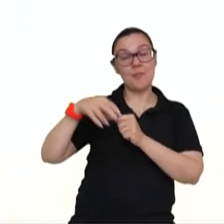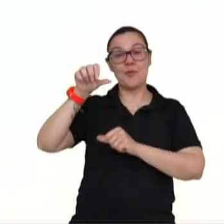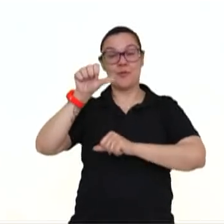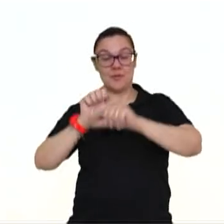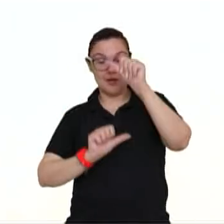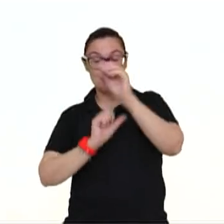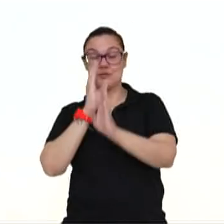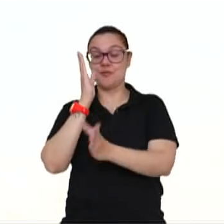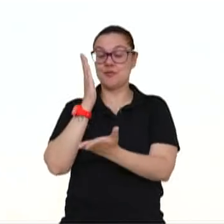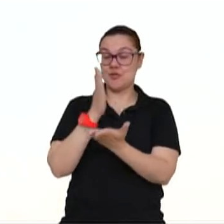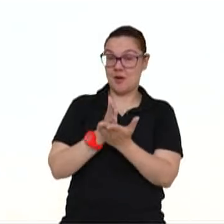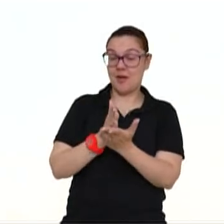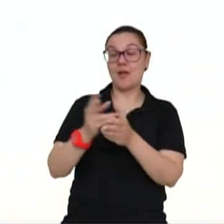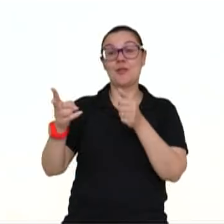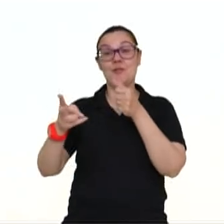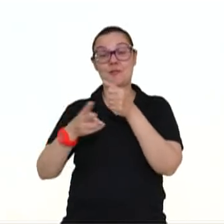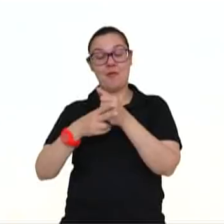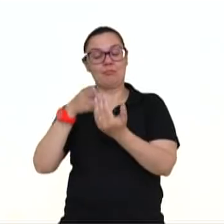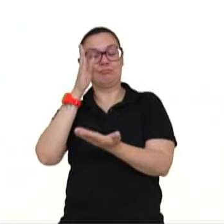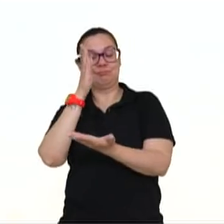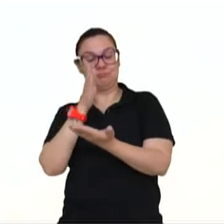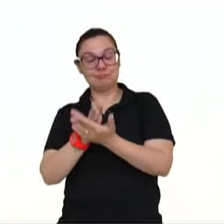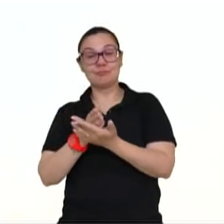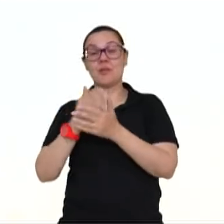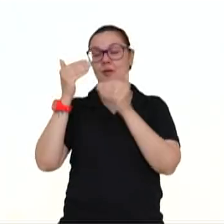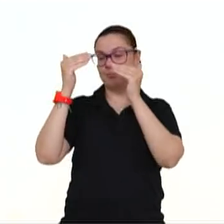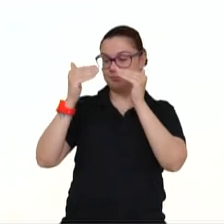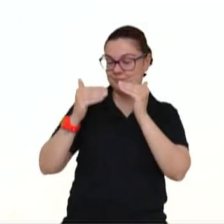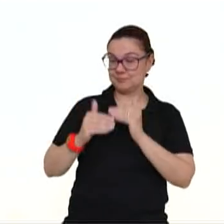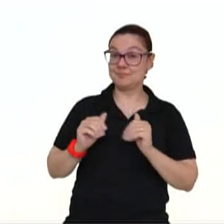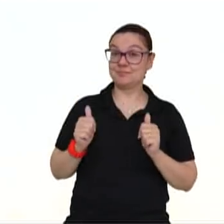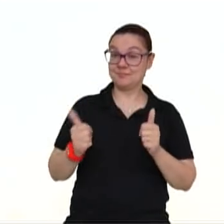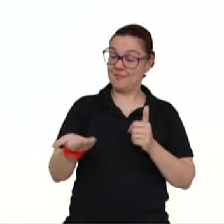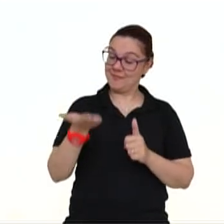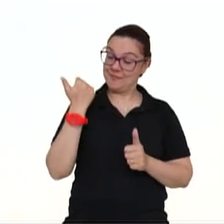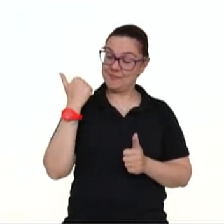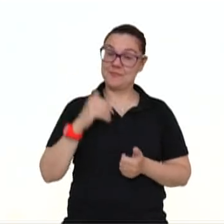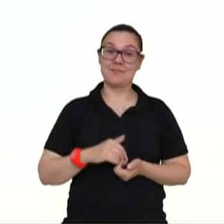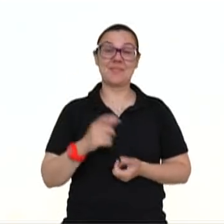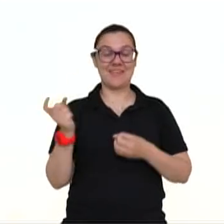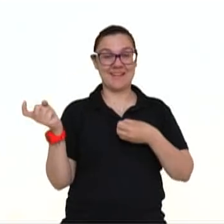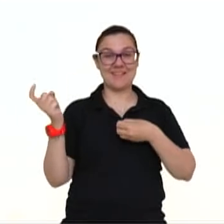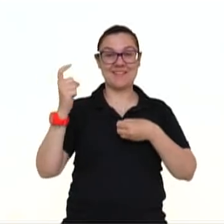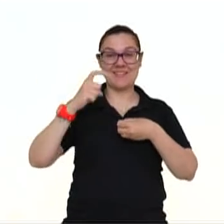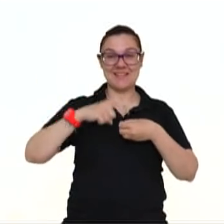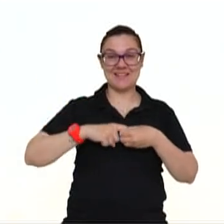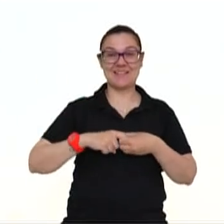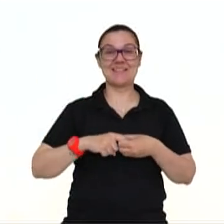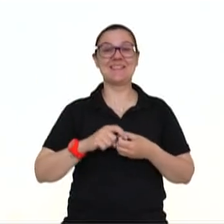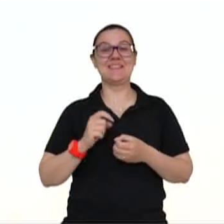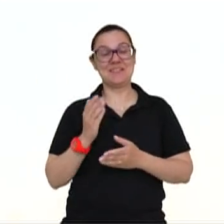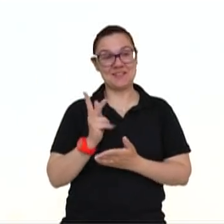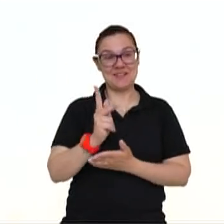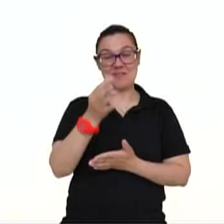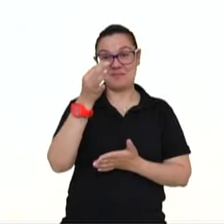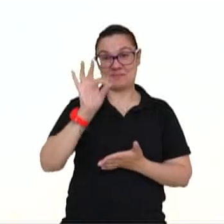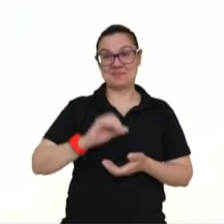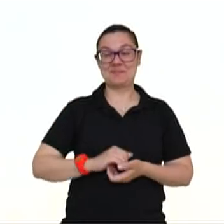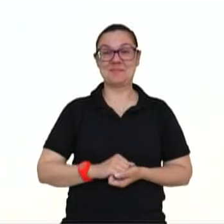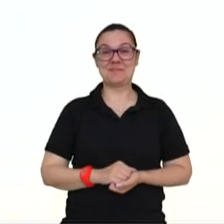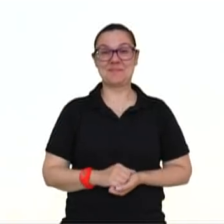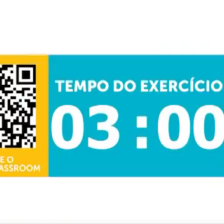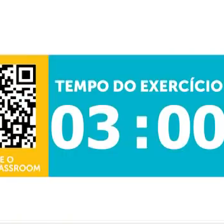direto, verbo intransitivo e assim sucessivamente. Vamos lá? Já espero aqui vocês para a correção.